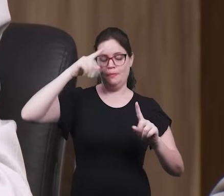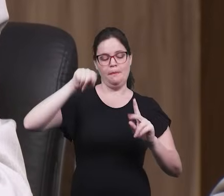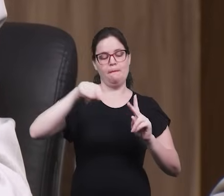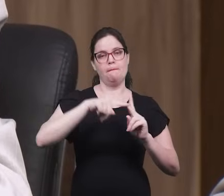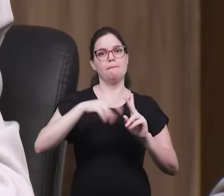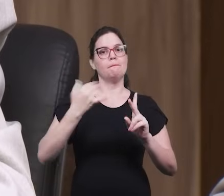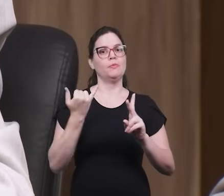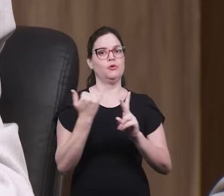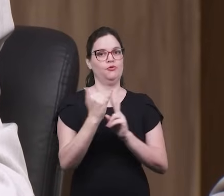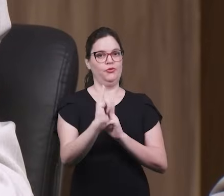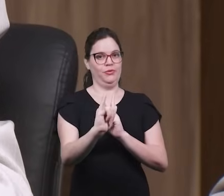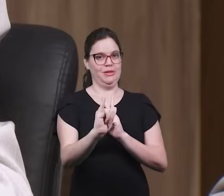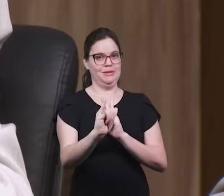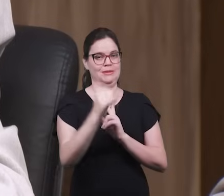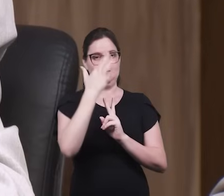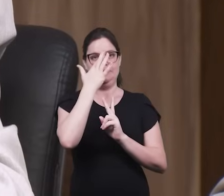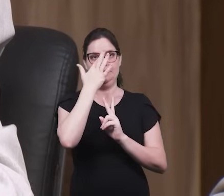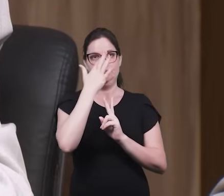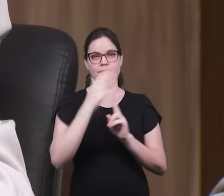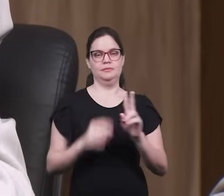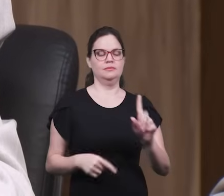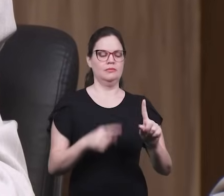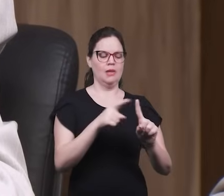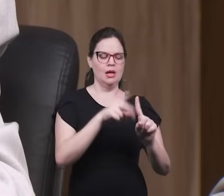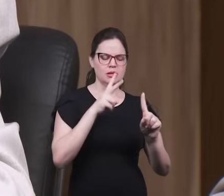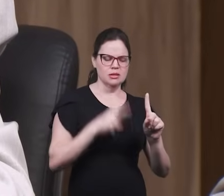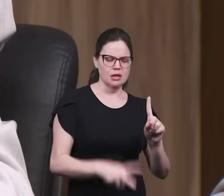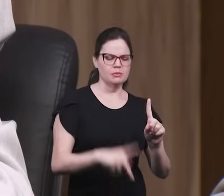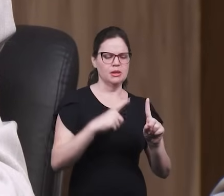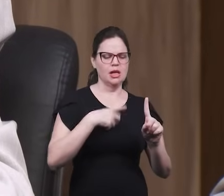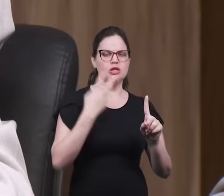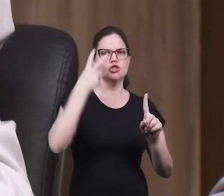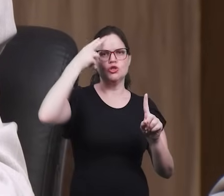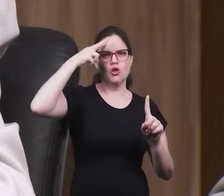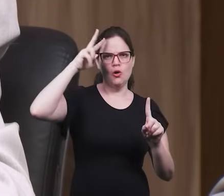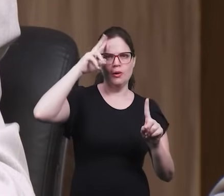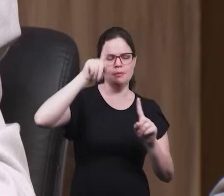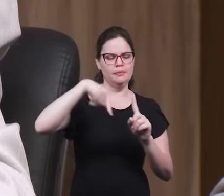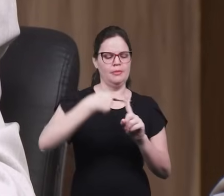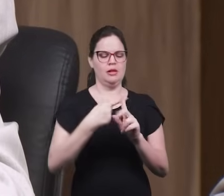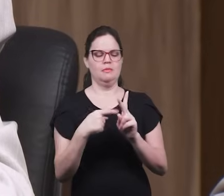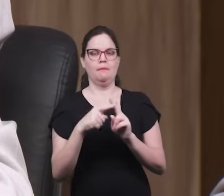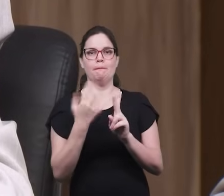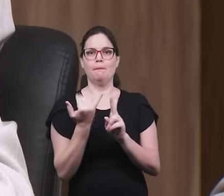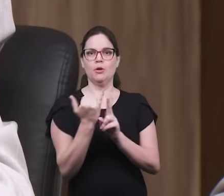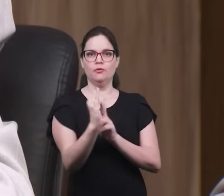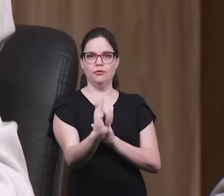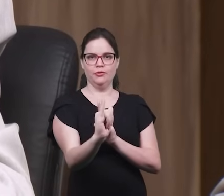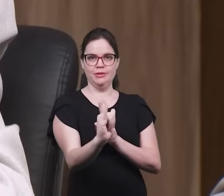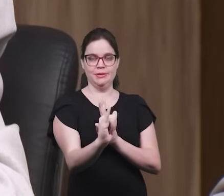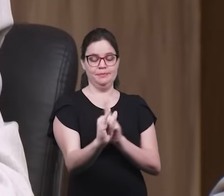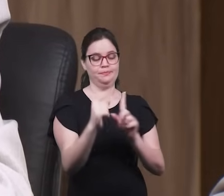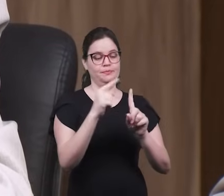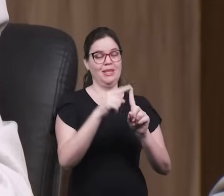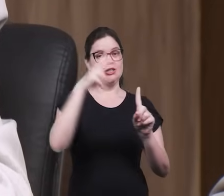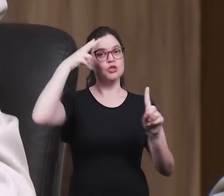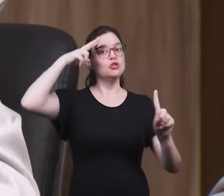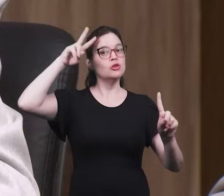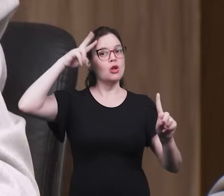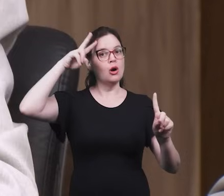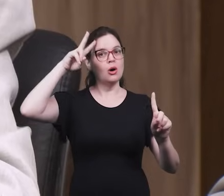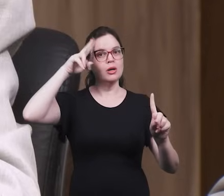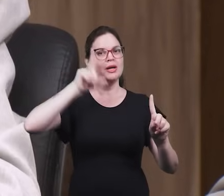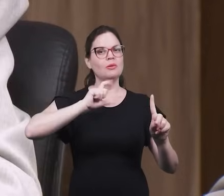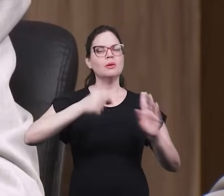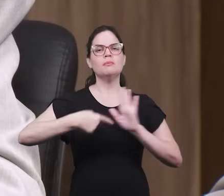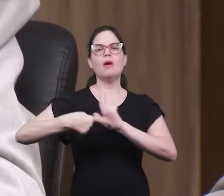Então, cada ano, todas elas tinham o histórico e o profético. No